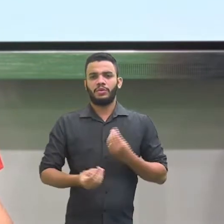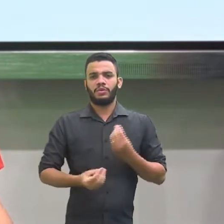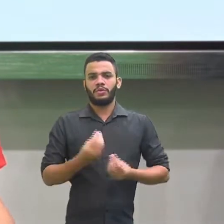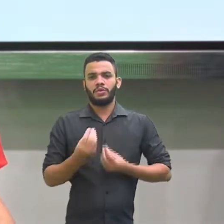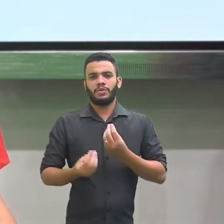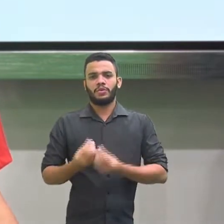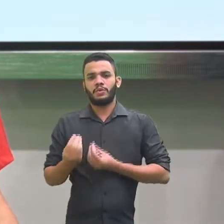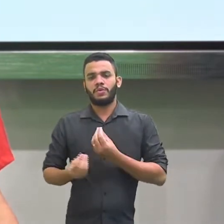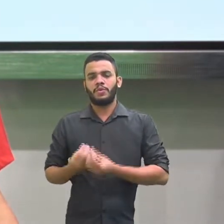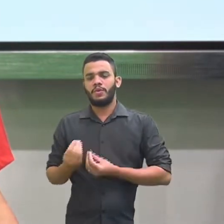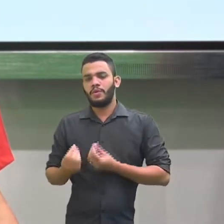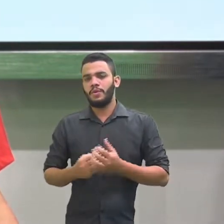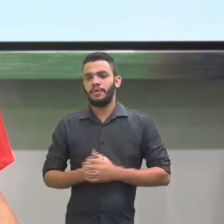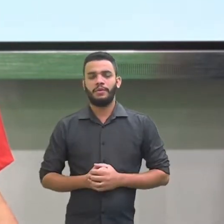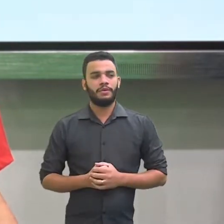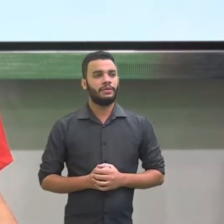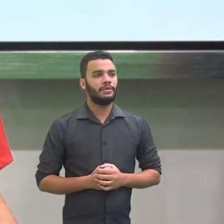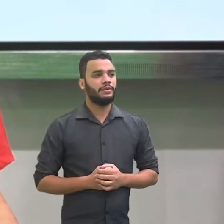bem...